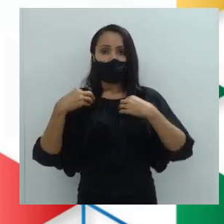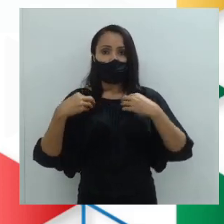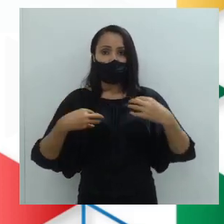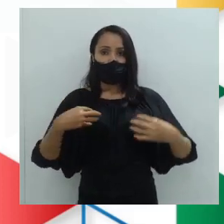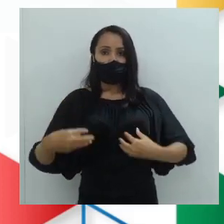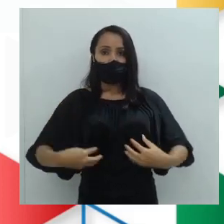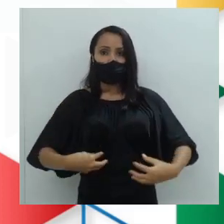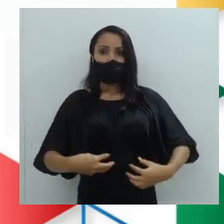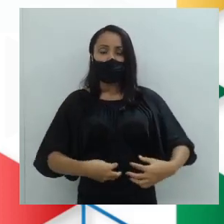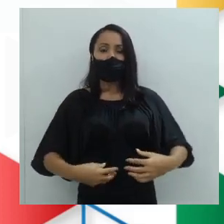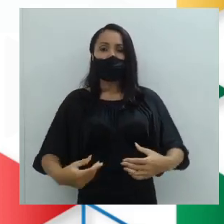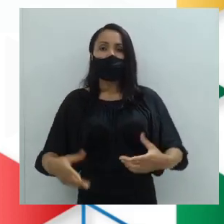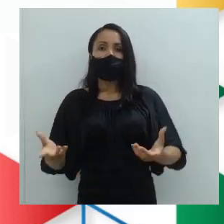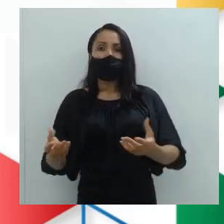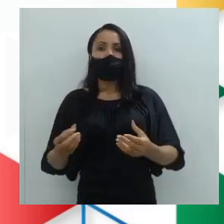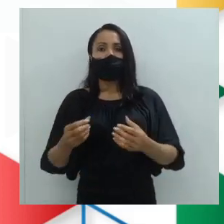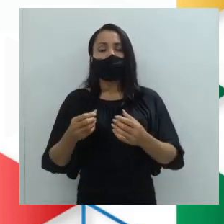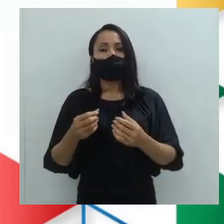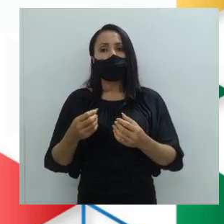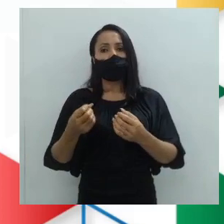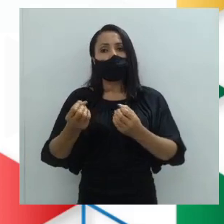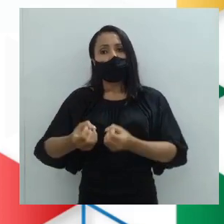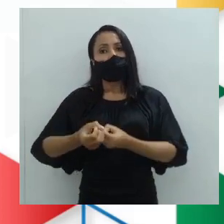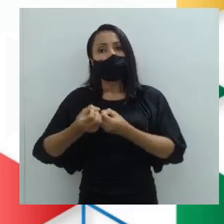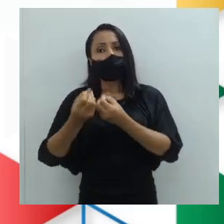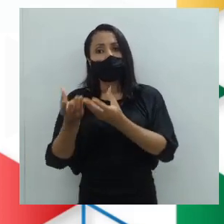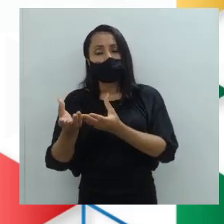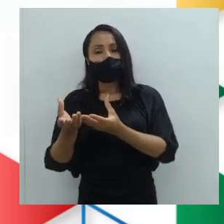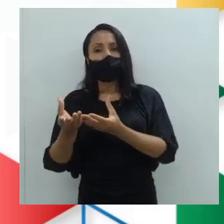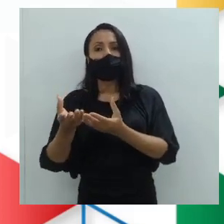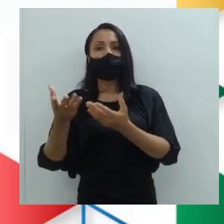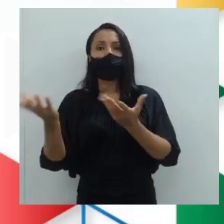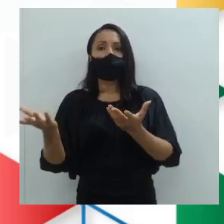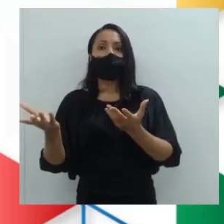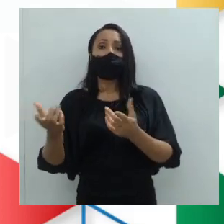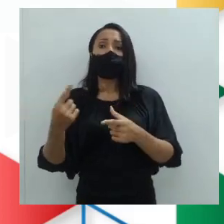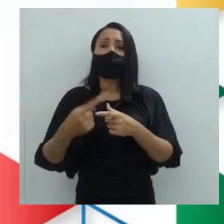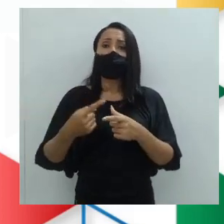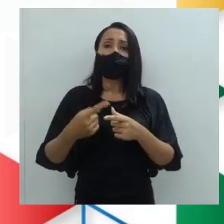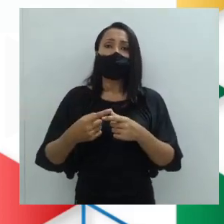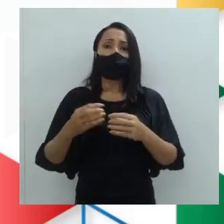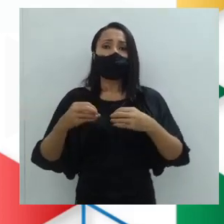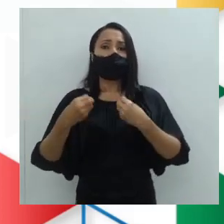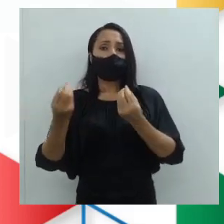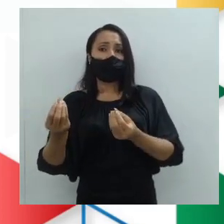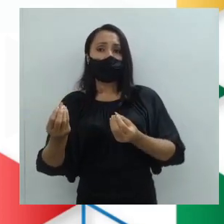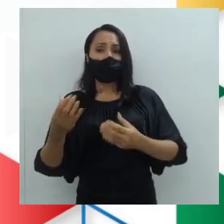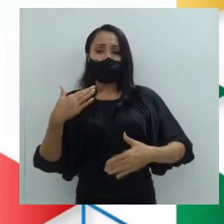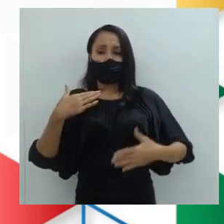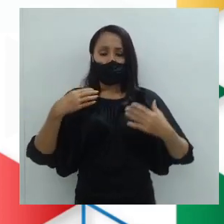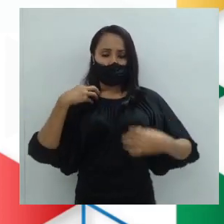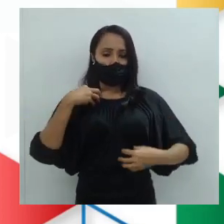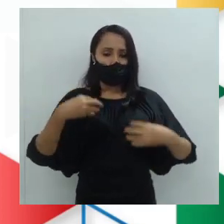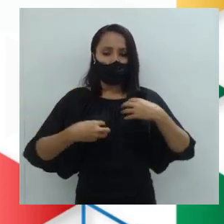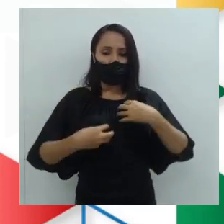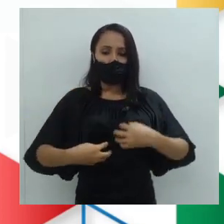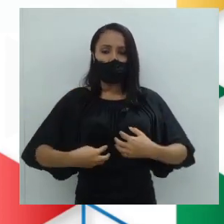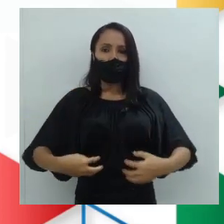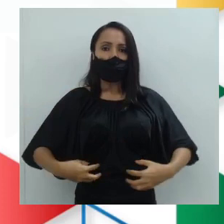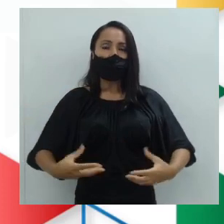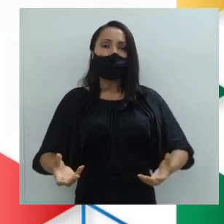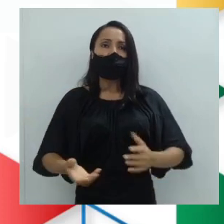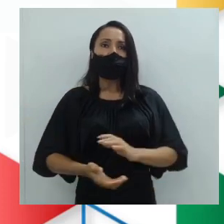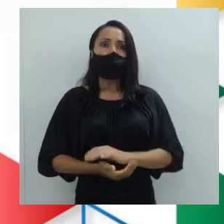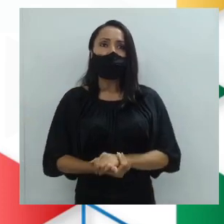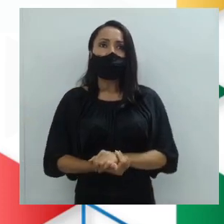nós doamos tantas coisas, jogamos fora, por que não podemos doar os nossos órgãos? E aqui,